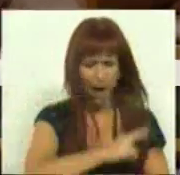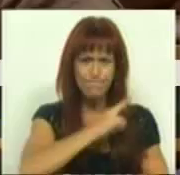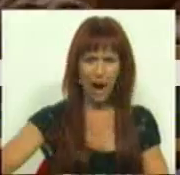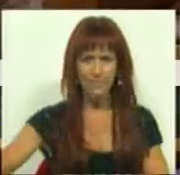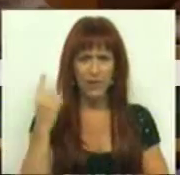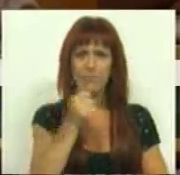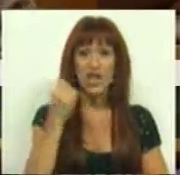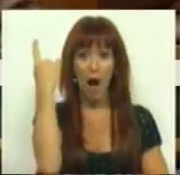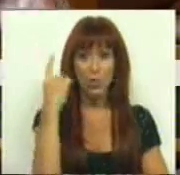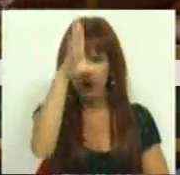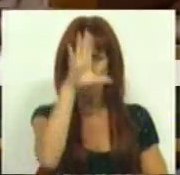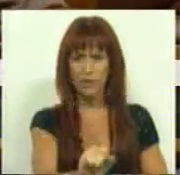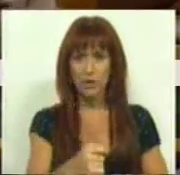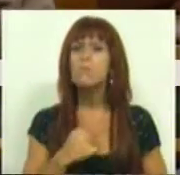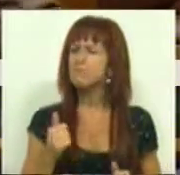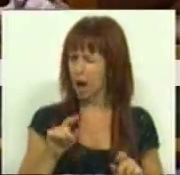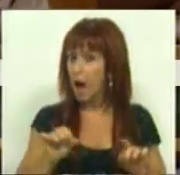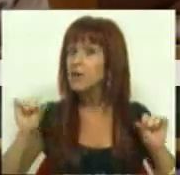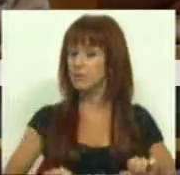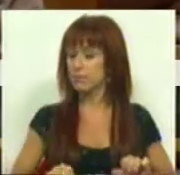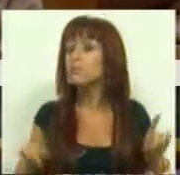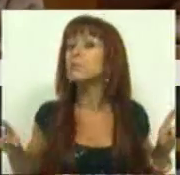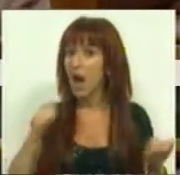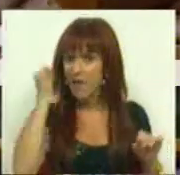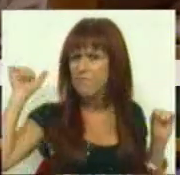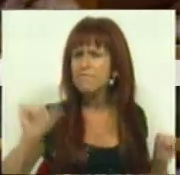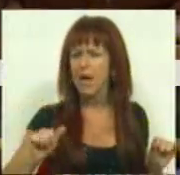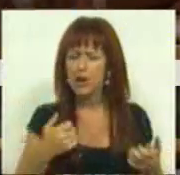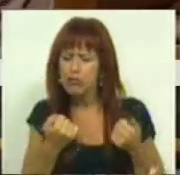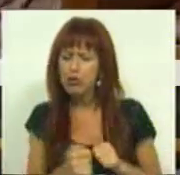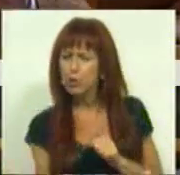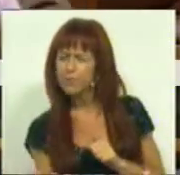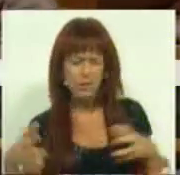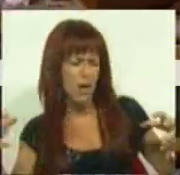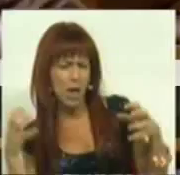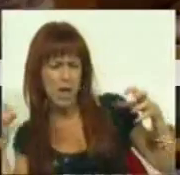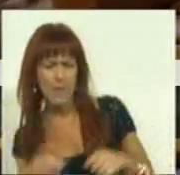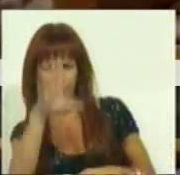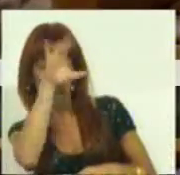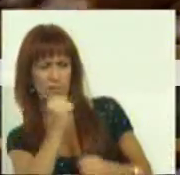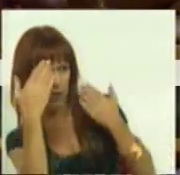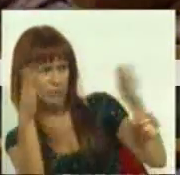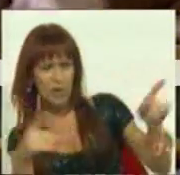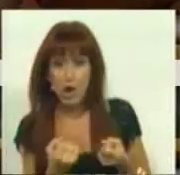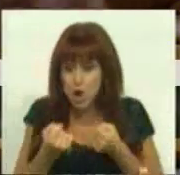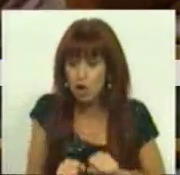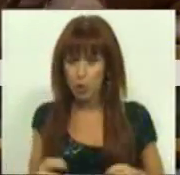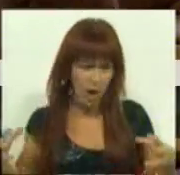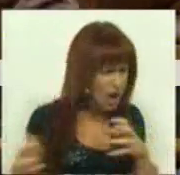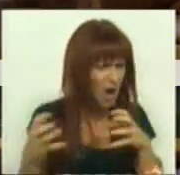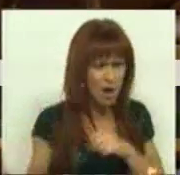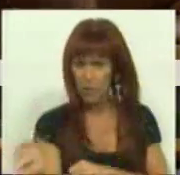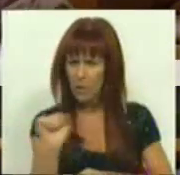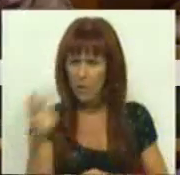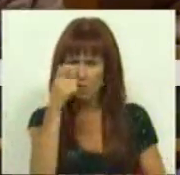inviabilizar algumas medidas do Governo. É bem mais sério e bem mais grave. Esconde um conflito com o regime democrático, esconde um conflito